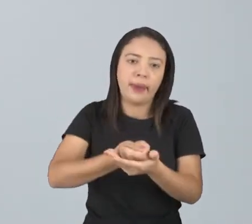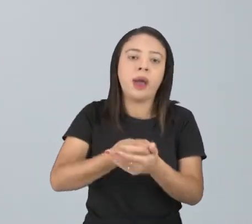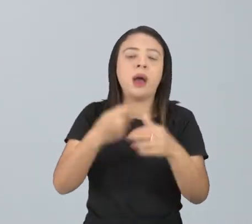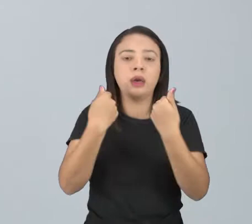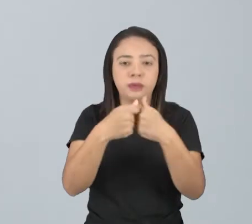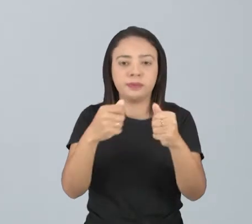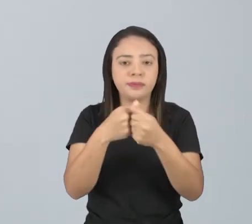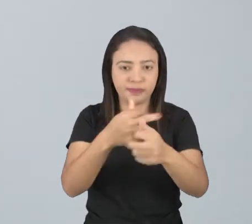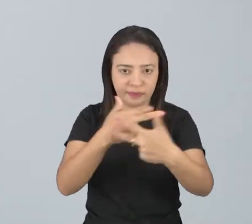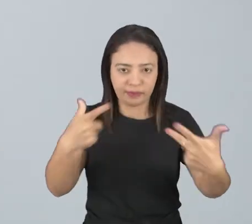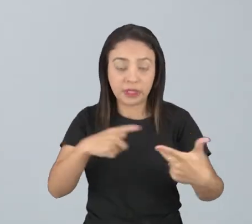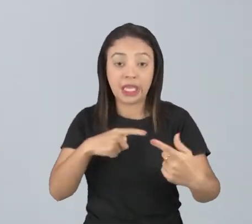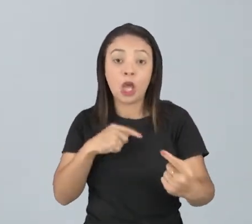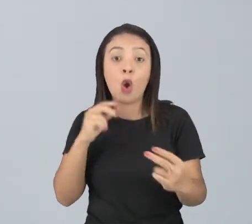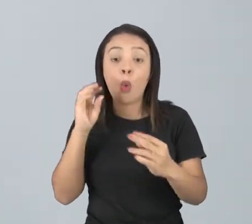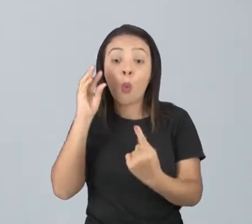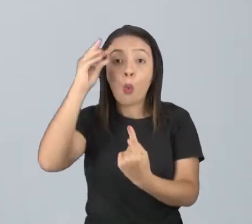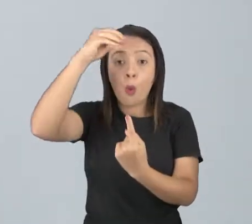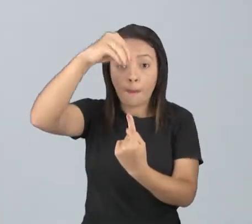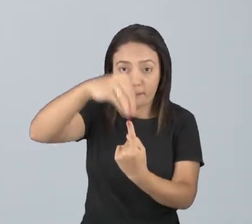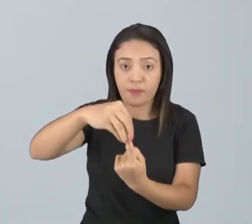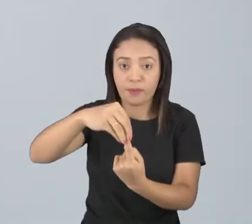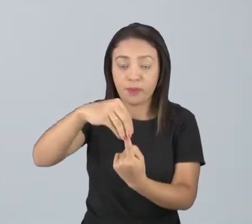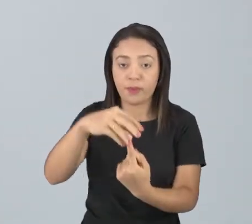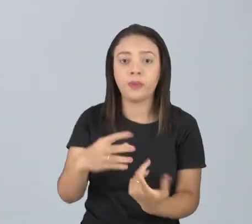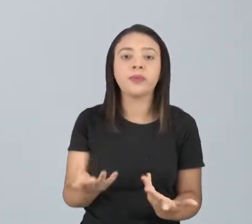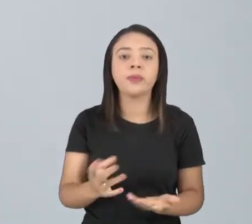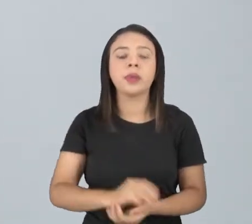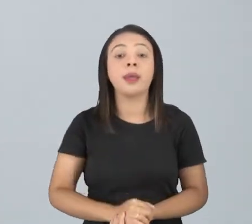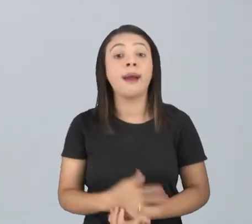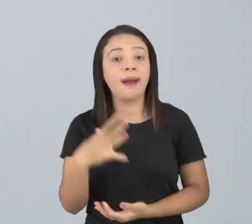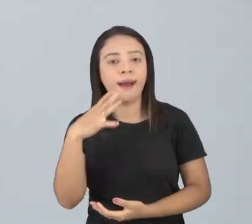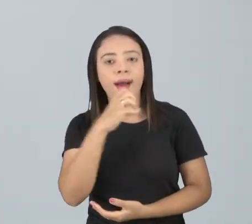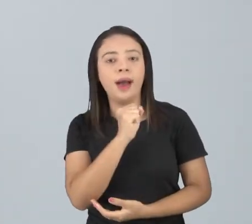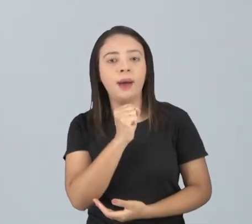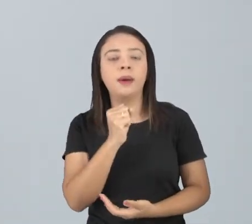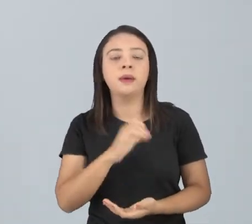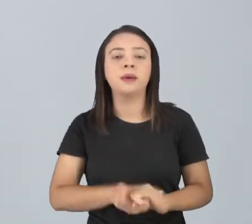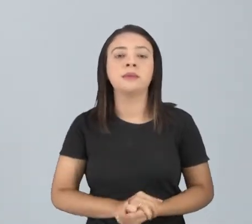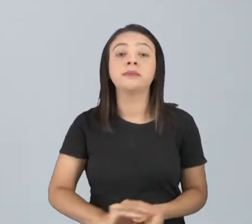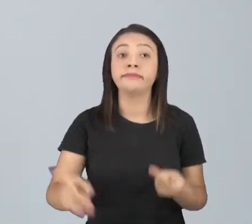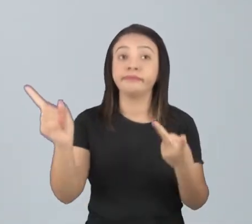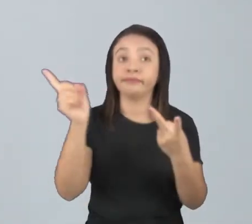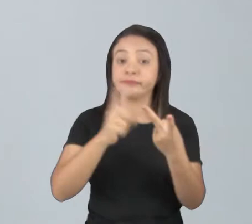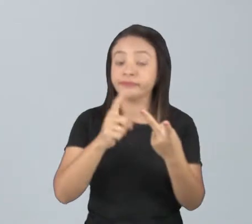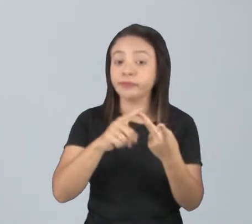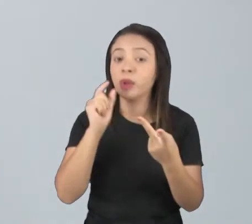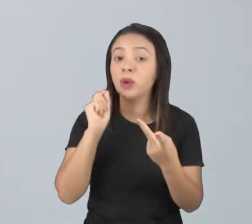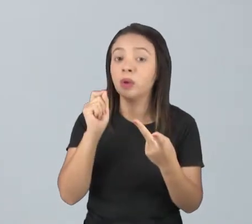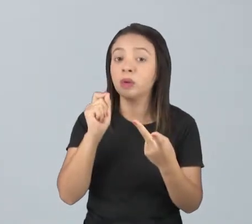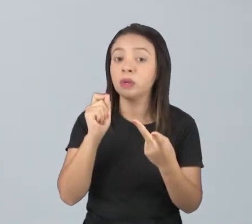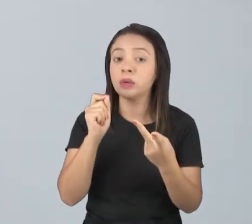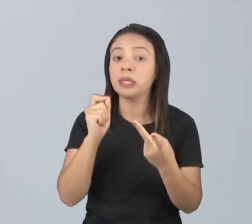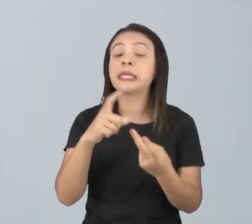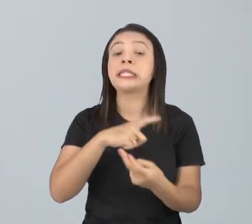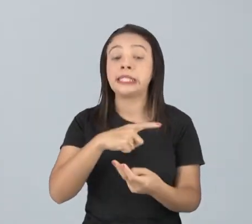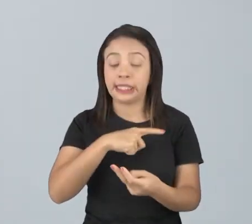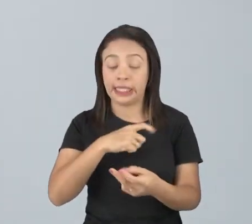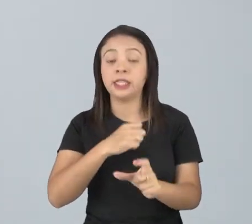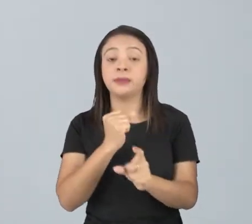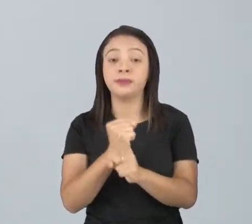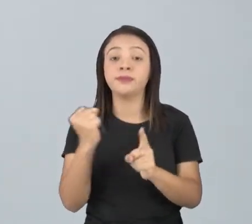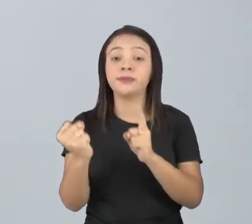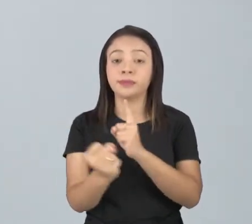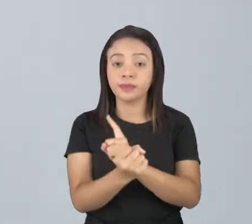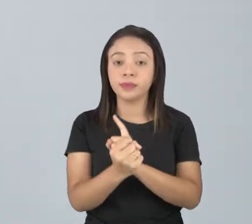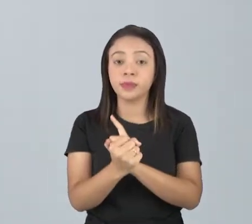por uma coisa específica, que geralmente é a curto prazo, e os movimentos estruturais que eles são presentes na nossa sociedade